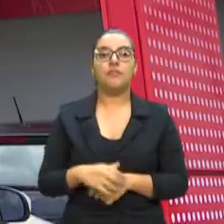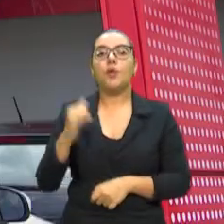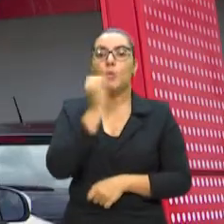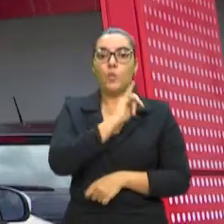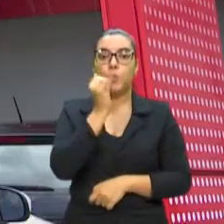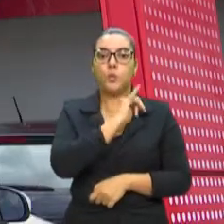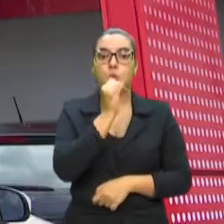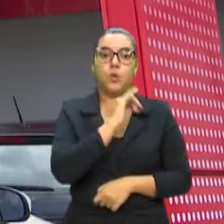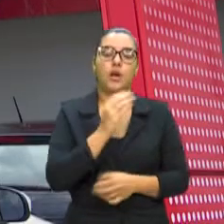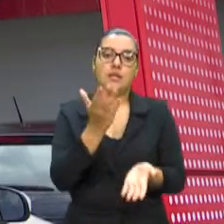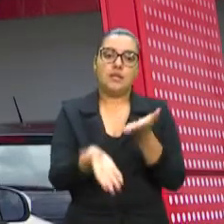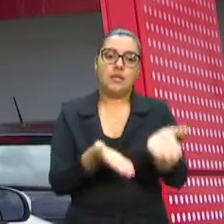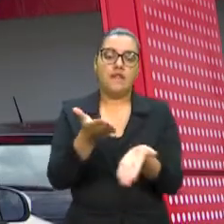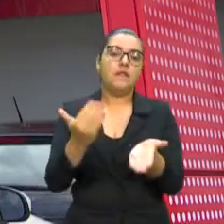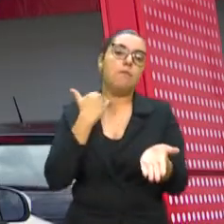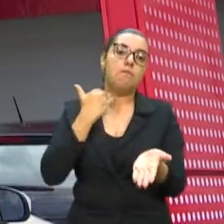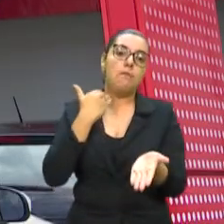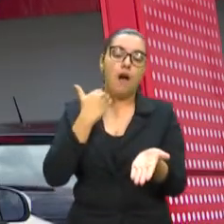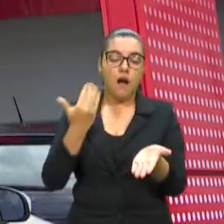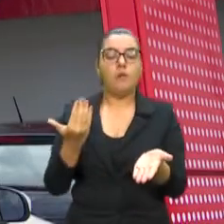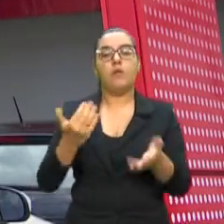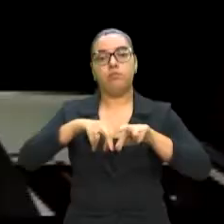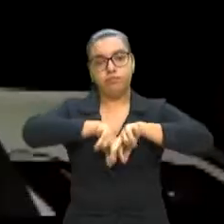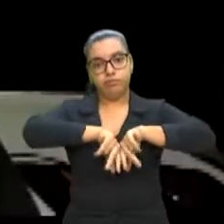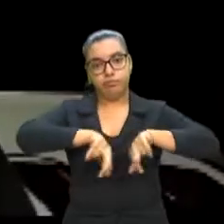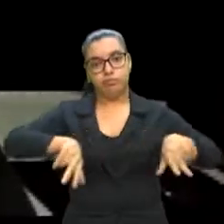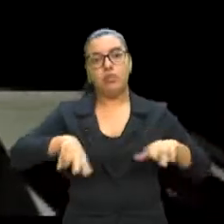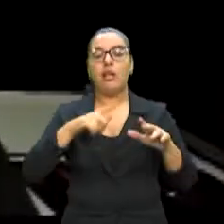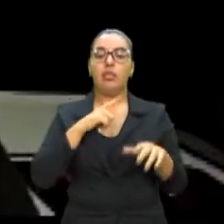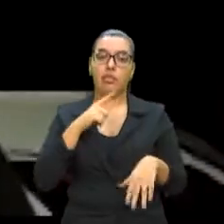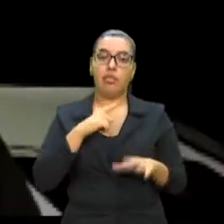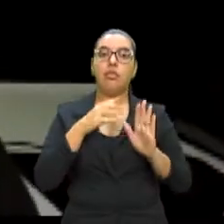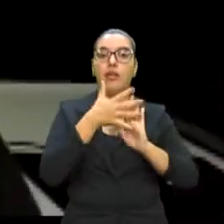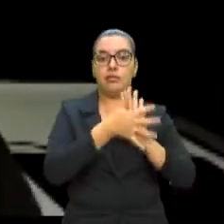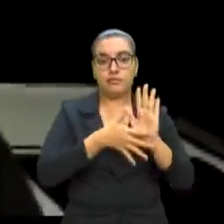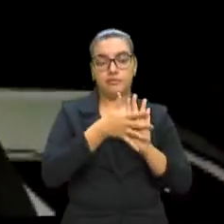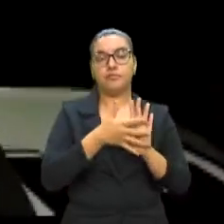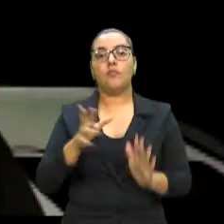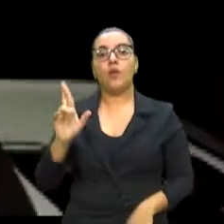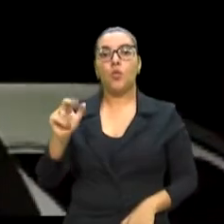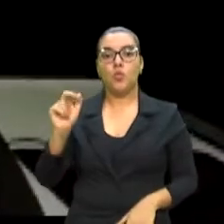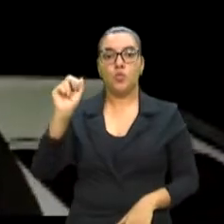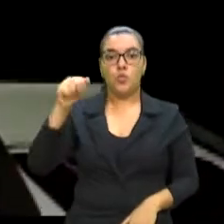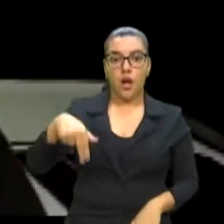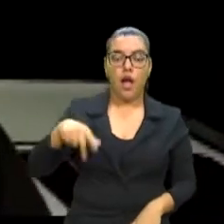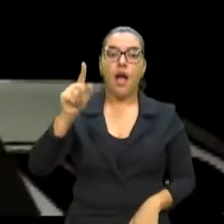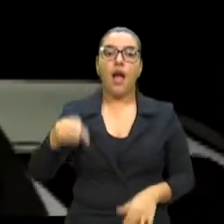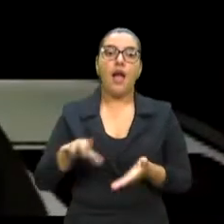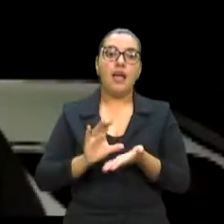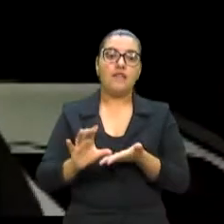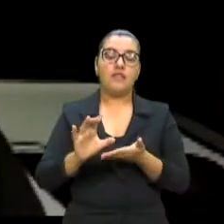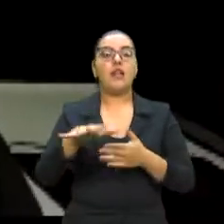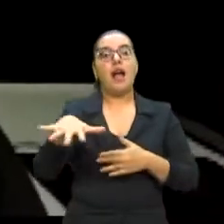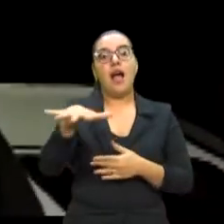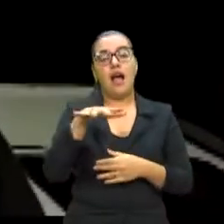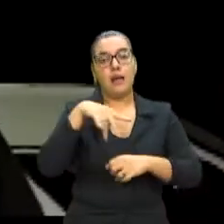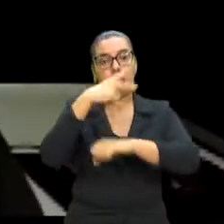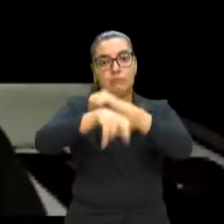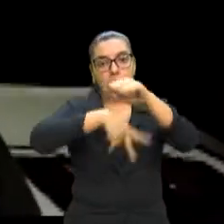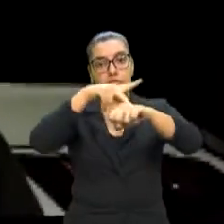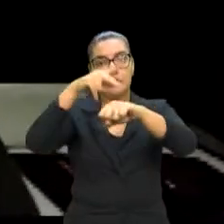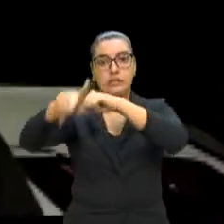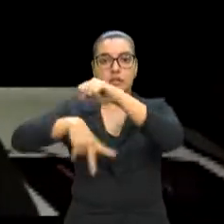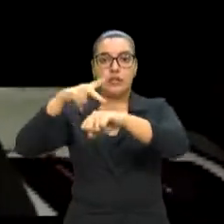e serviços financeiros, segundo o relatório. Juan Vieira é investidor no mercado estrangeiro. Ele ressalta